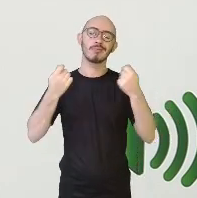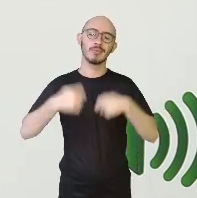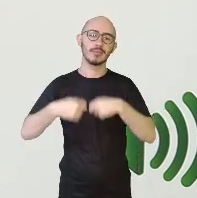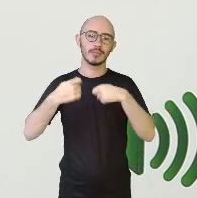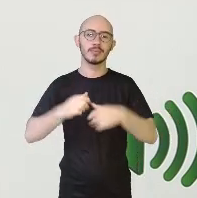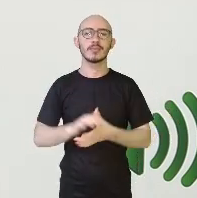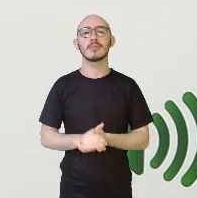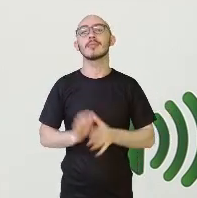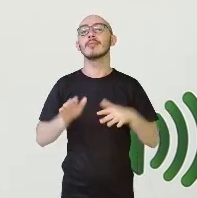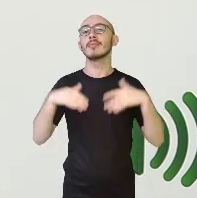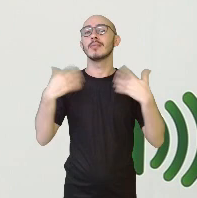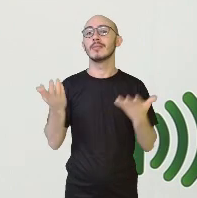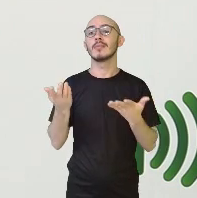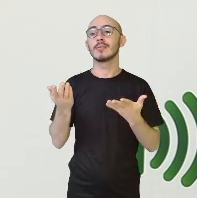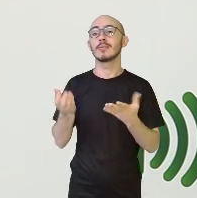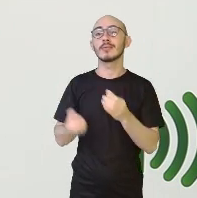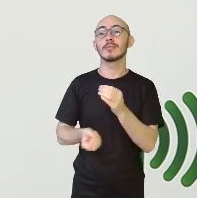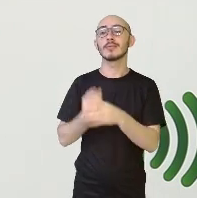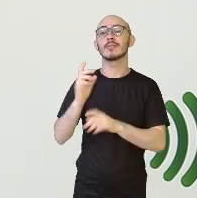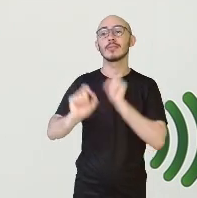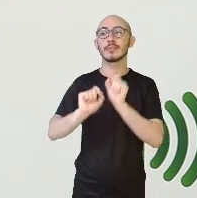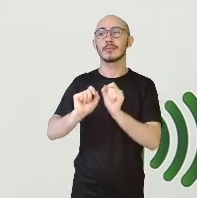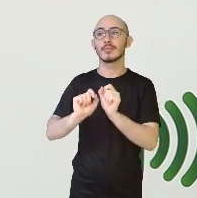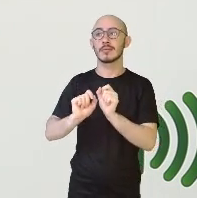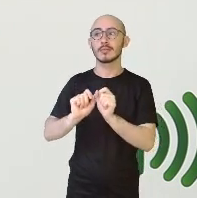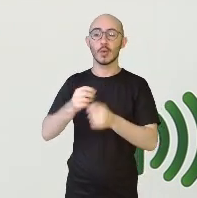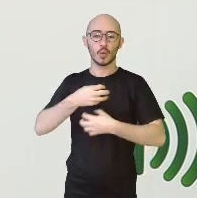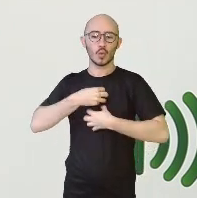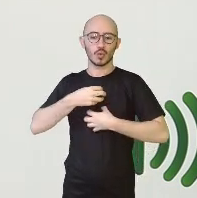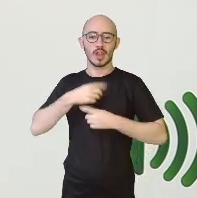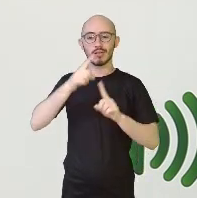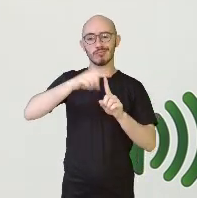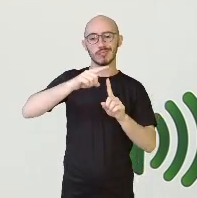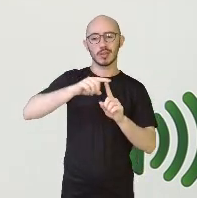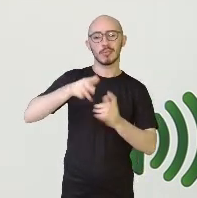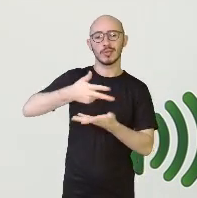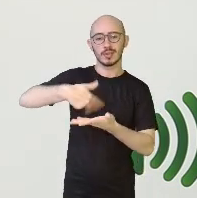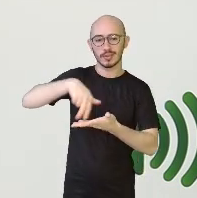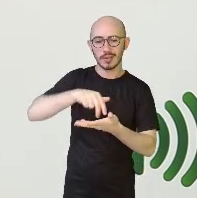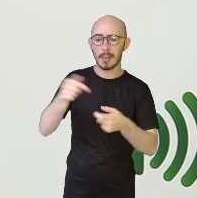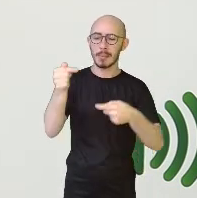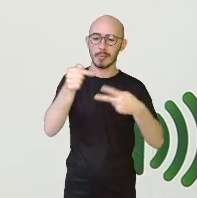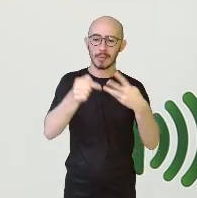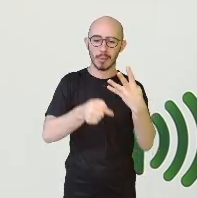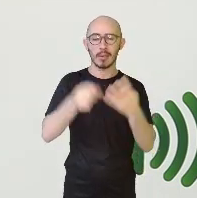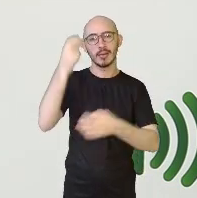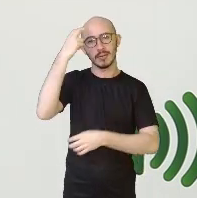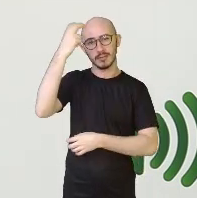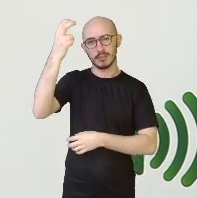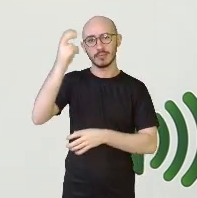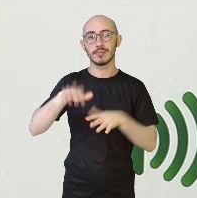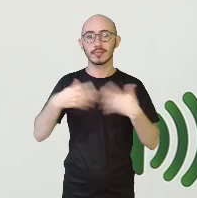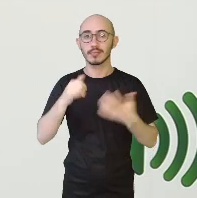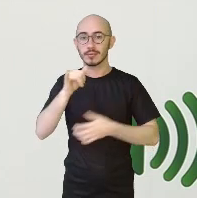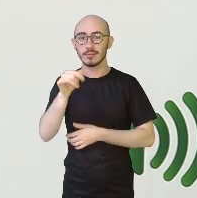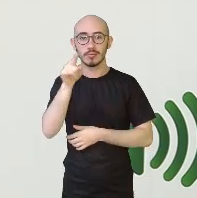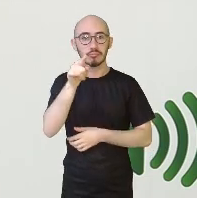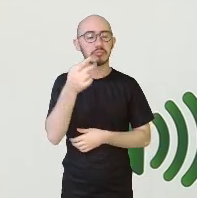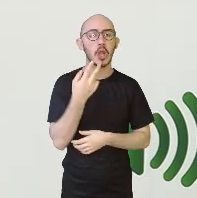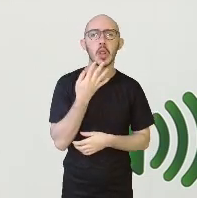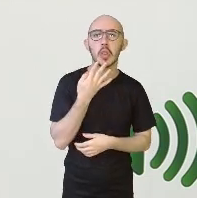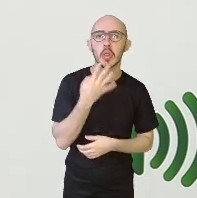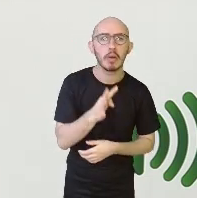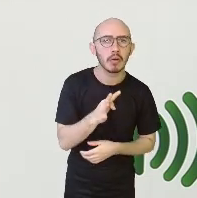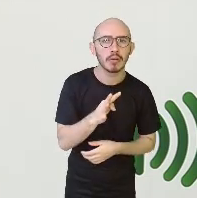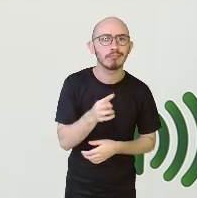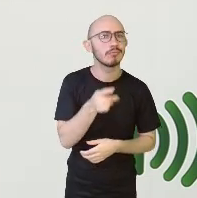assim surge esses passos, surgem os elementos da nossa cultura. Então, se você não conhece ainda,